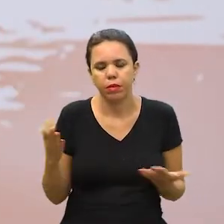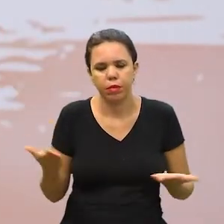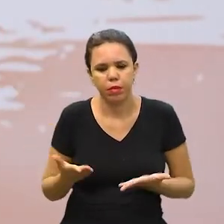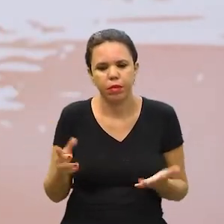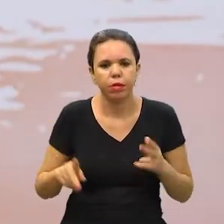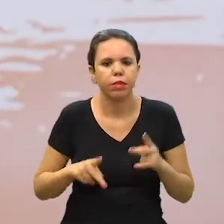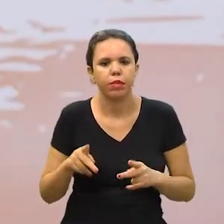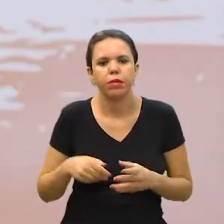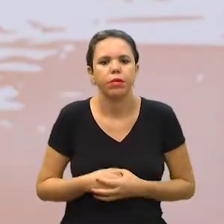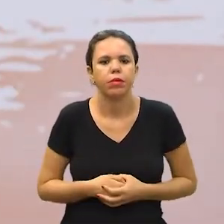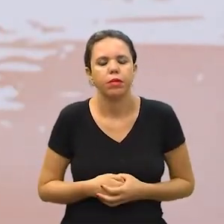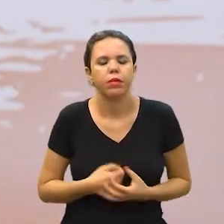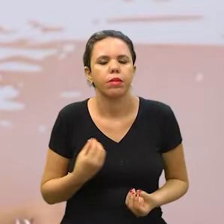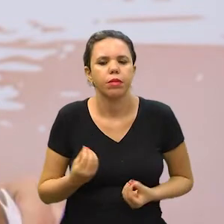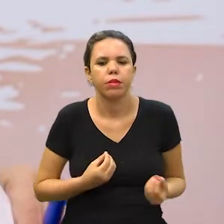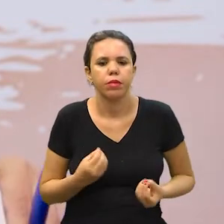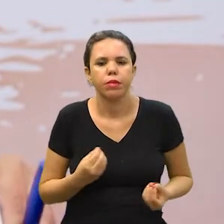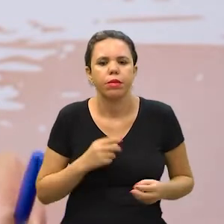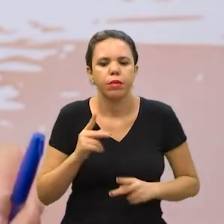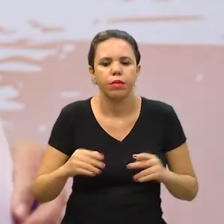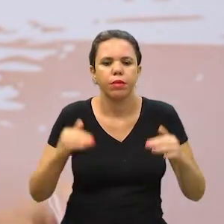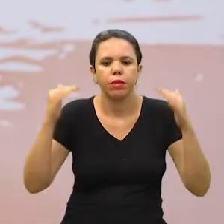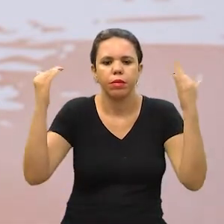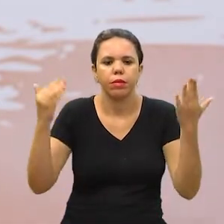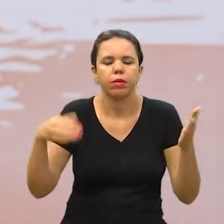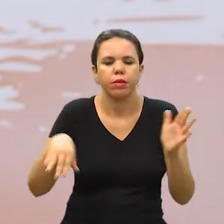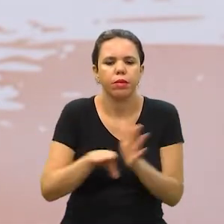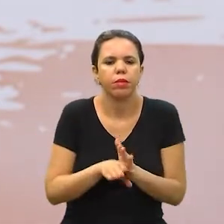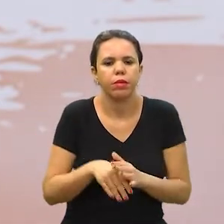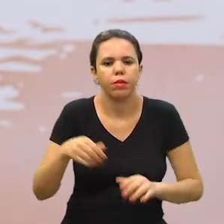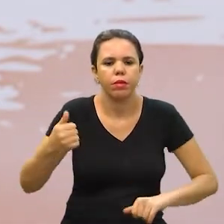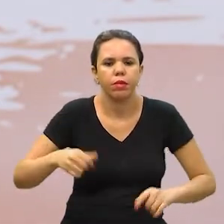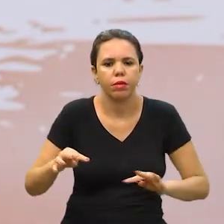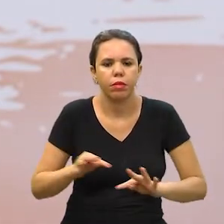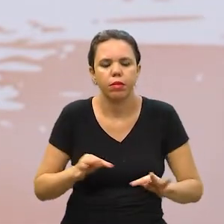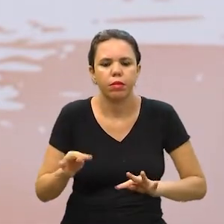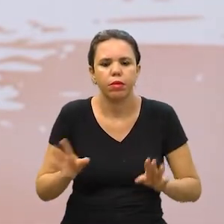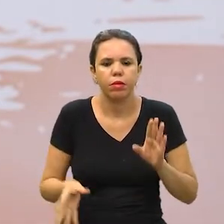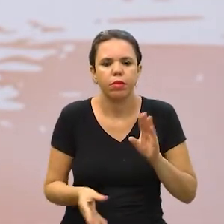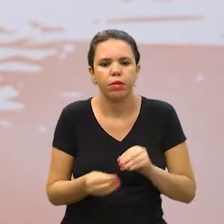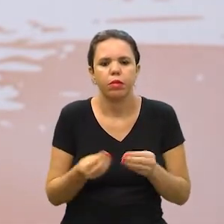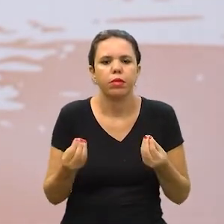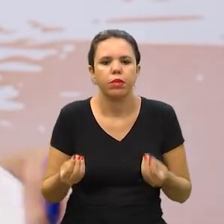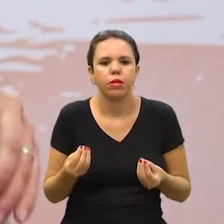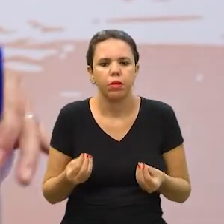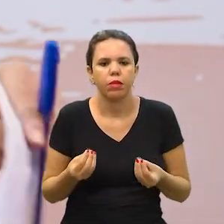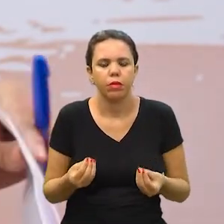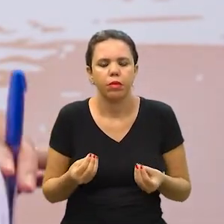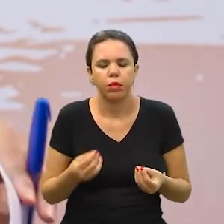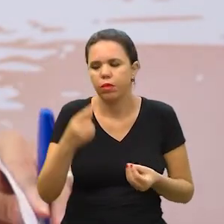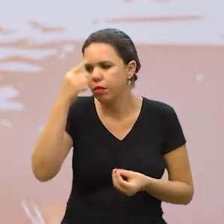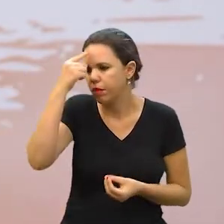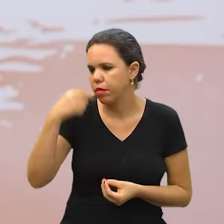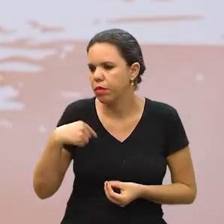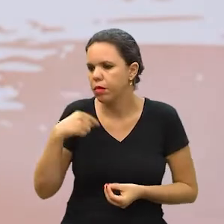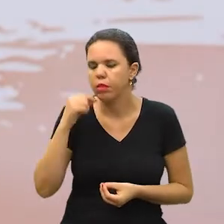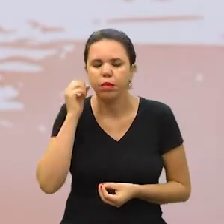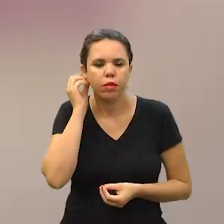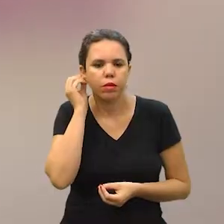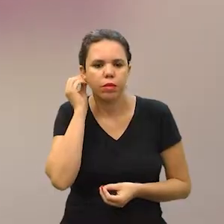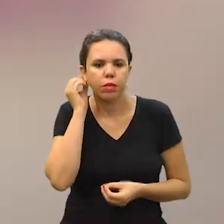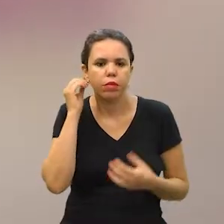agora que ele está adulto. Como que é esse adulto? Como que chega a esse diagnóstico, essa conclusão? Como que é? Qual que é o perfil